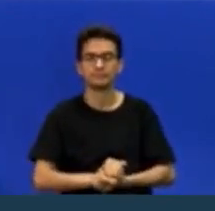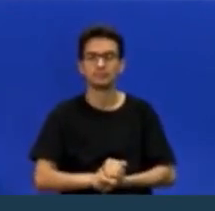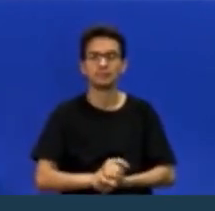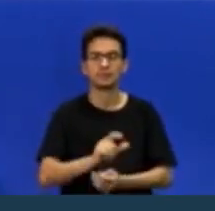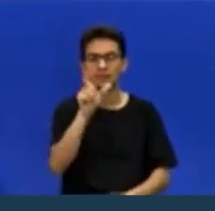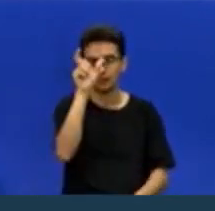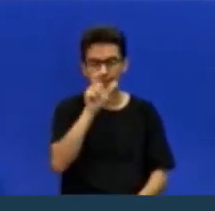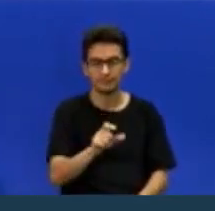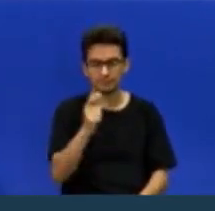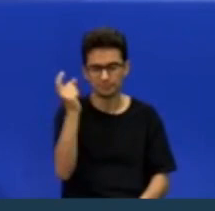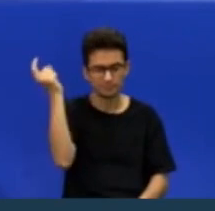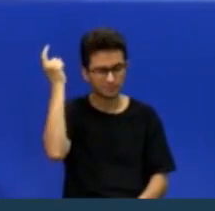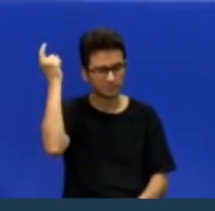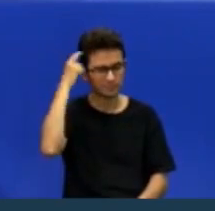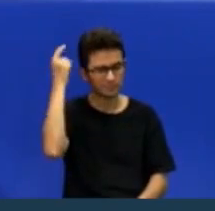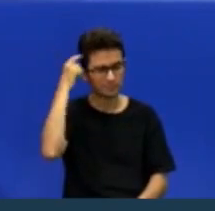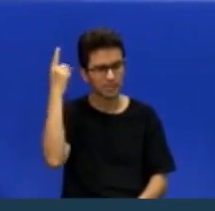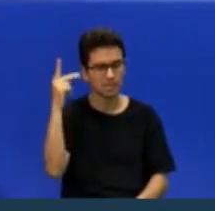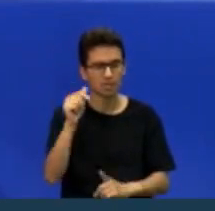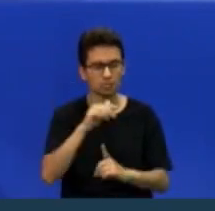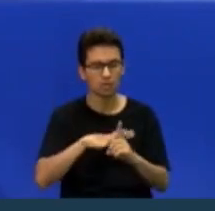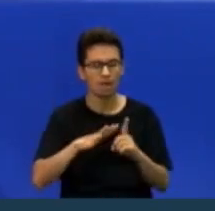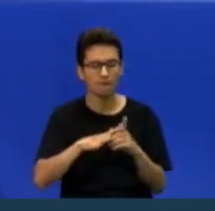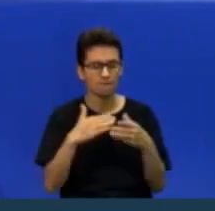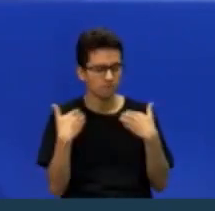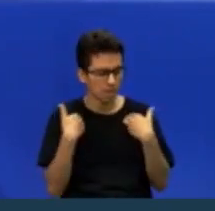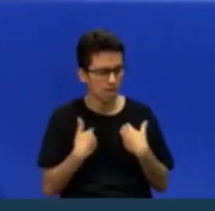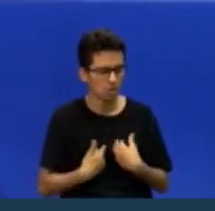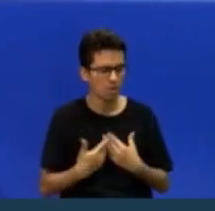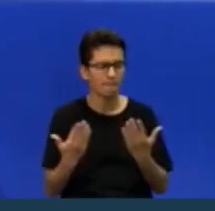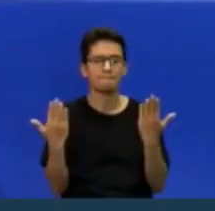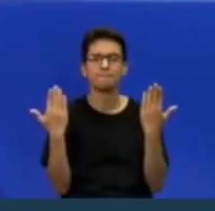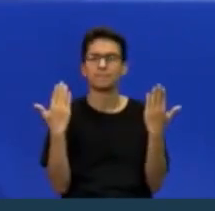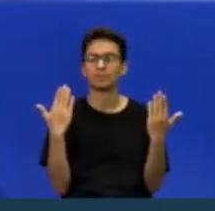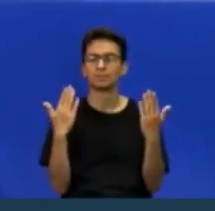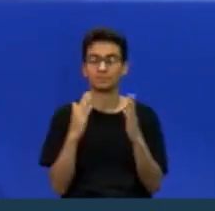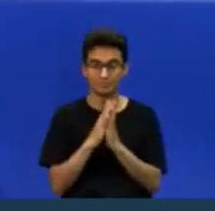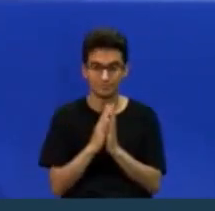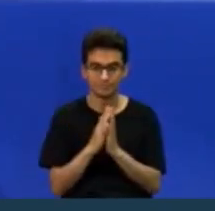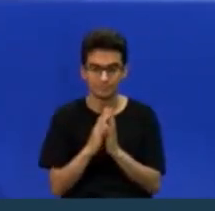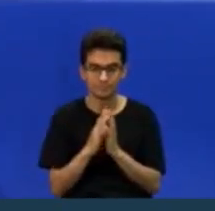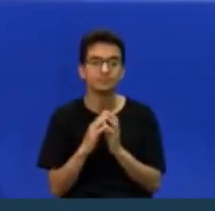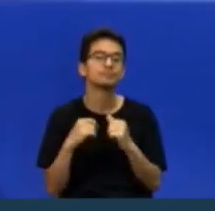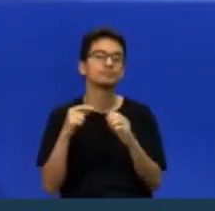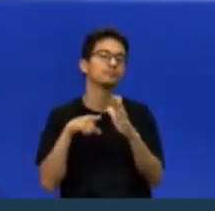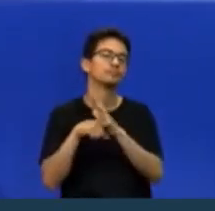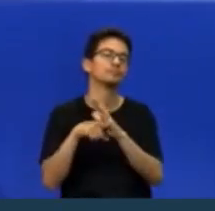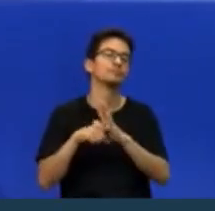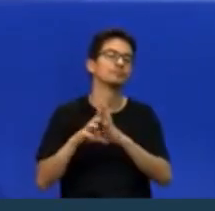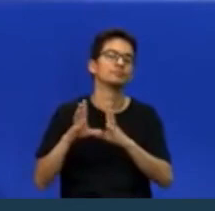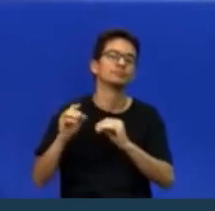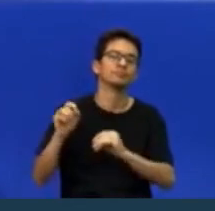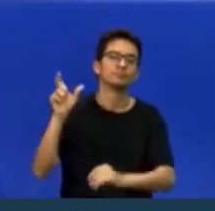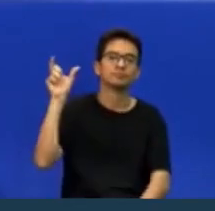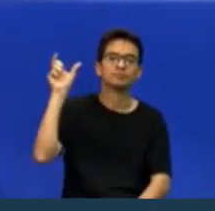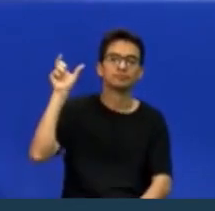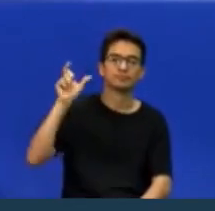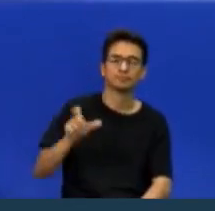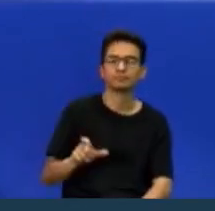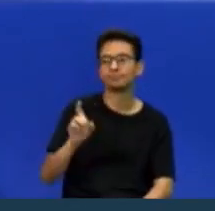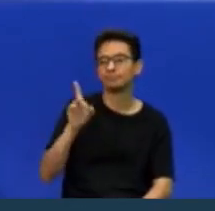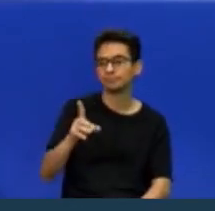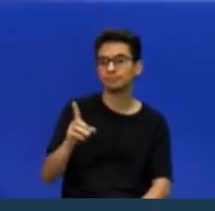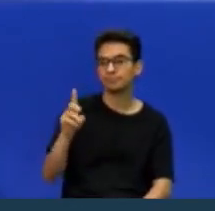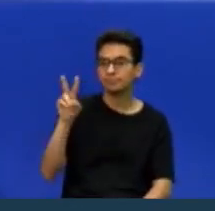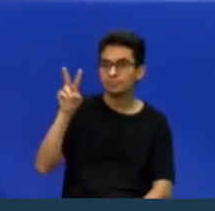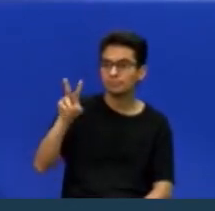eu tenho que pensá-lo sobre aspectos sociais, físicos, mentais. Então ele tem que ser avaliado na sua integralidade. E não